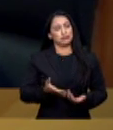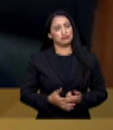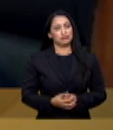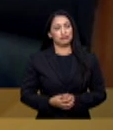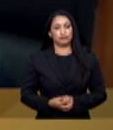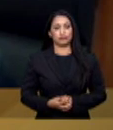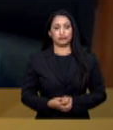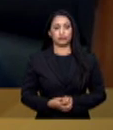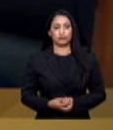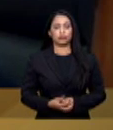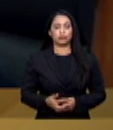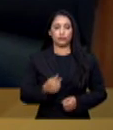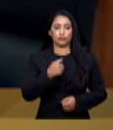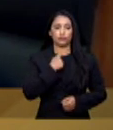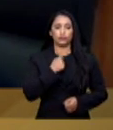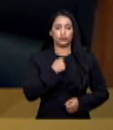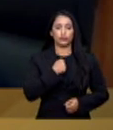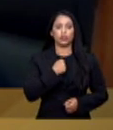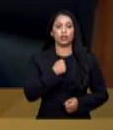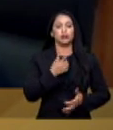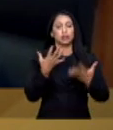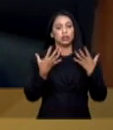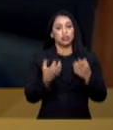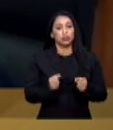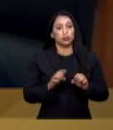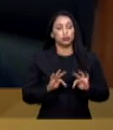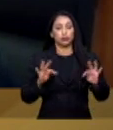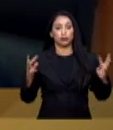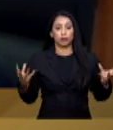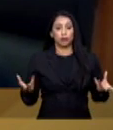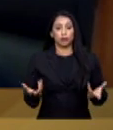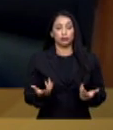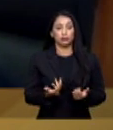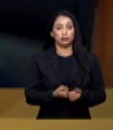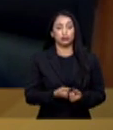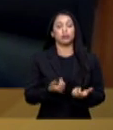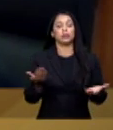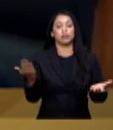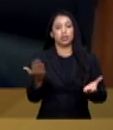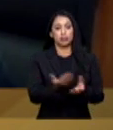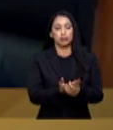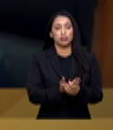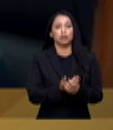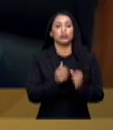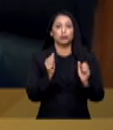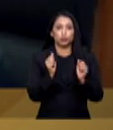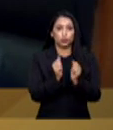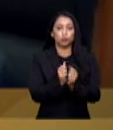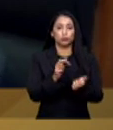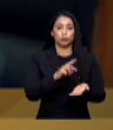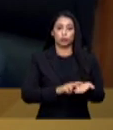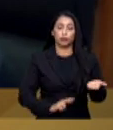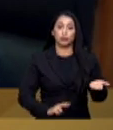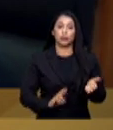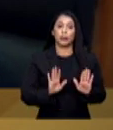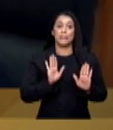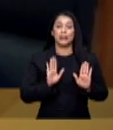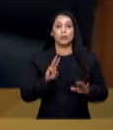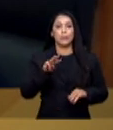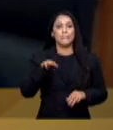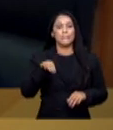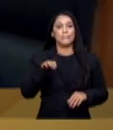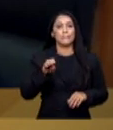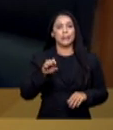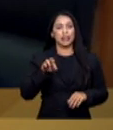Eu conheço integralmente da ação, acompanhando o eminente relator, mas no mérito eu